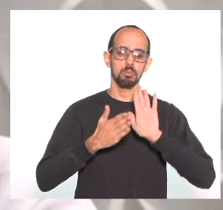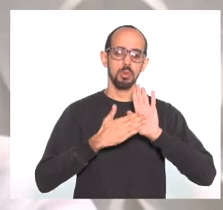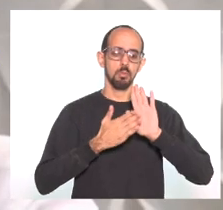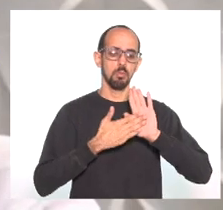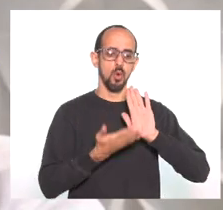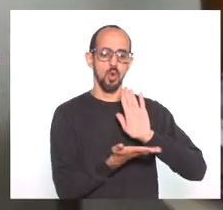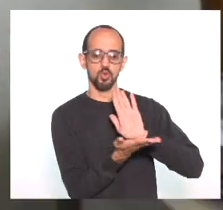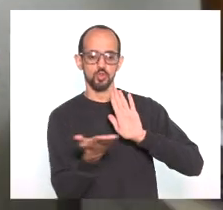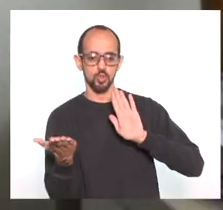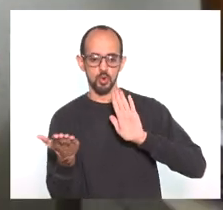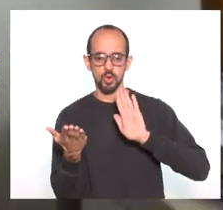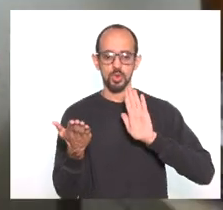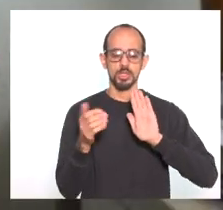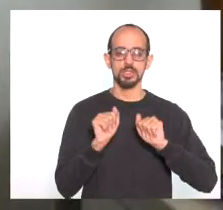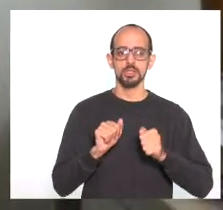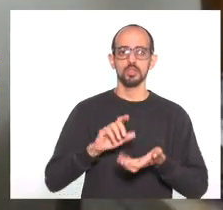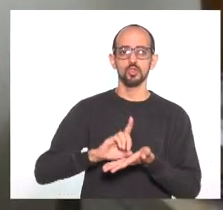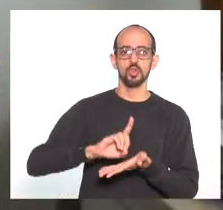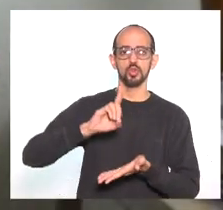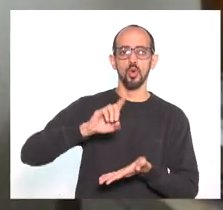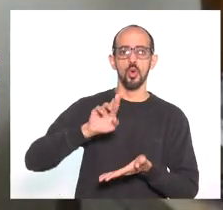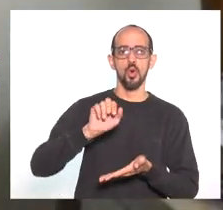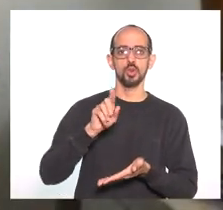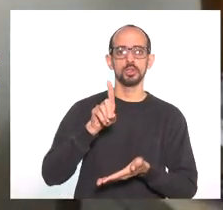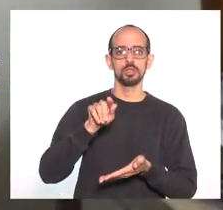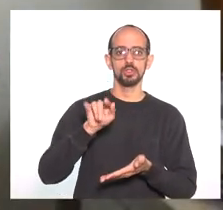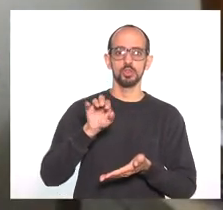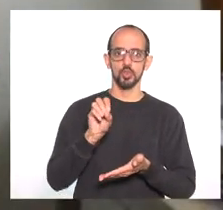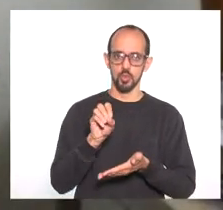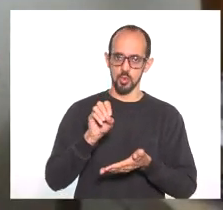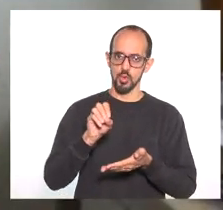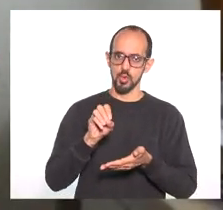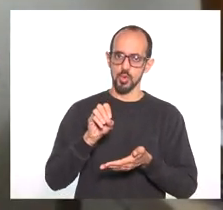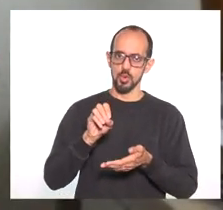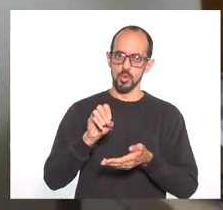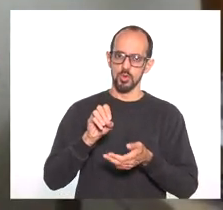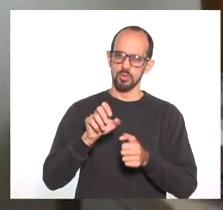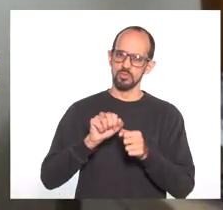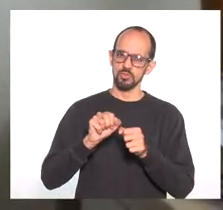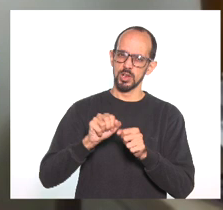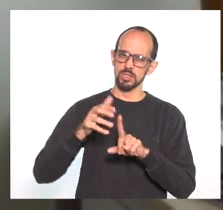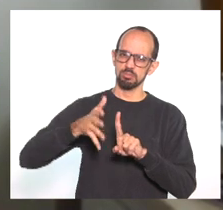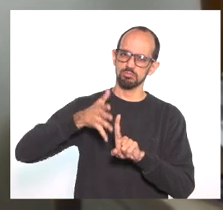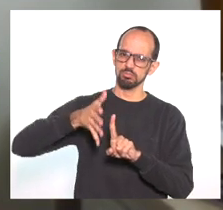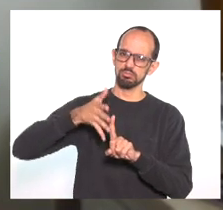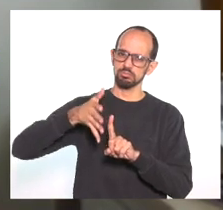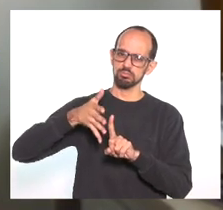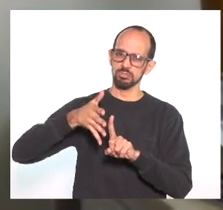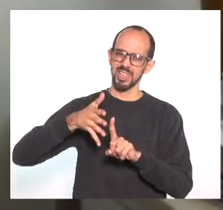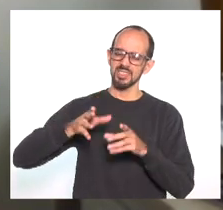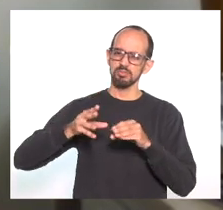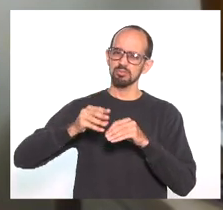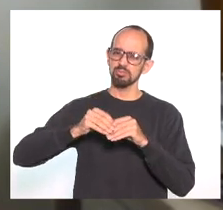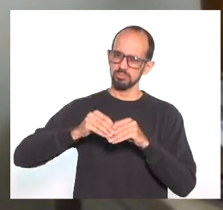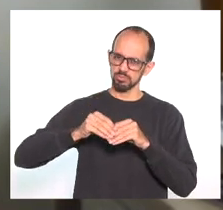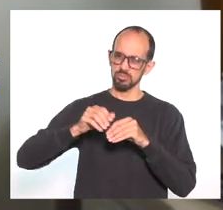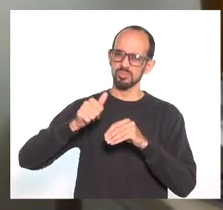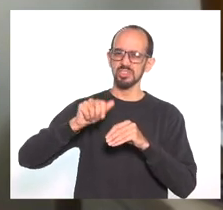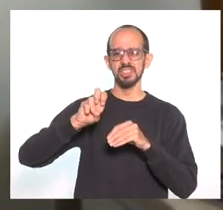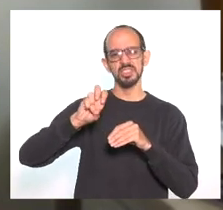Lopes fizesse uma preleção. Ele define o tempo, mas com uns 15 minutos está de bom tamanho, sobre a